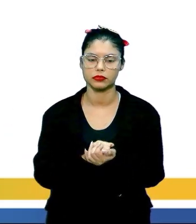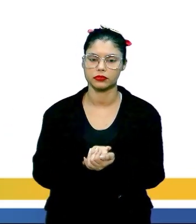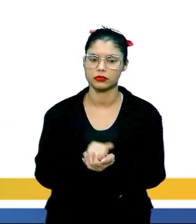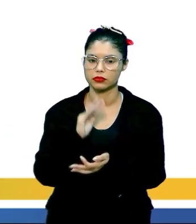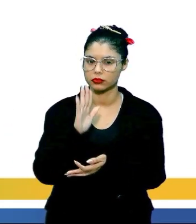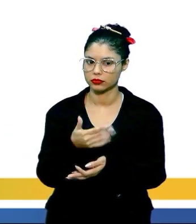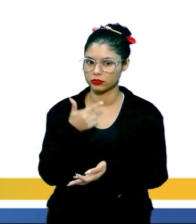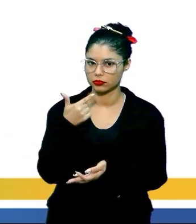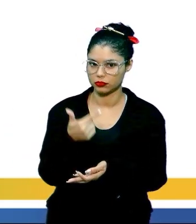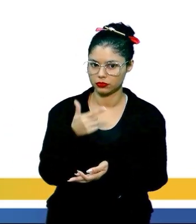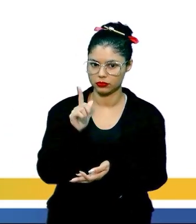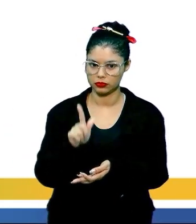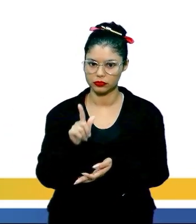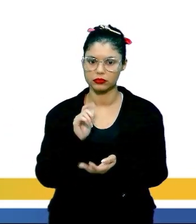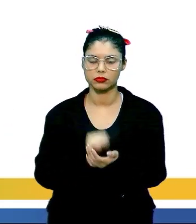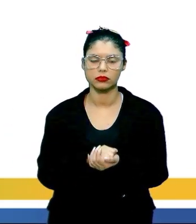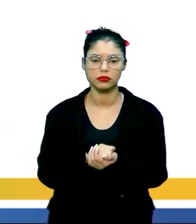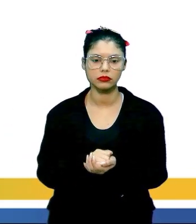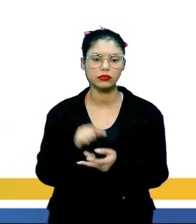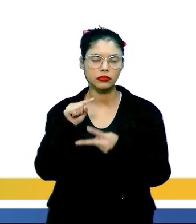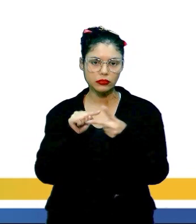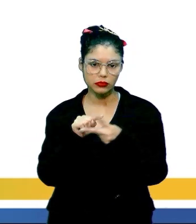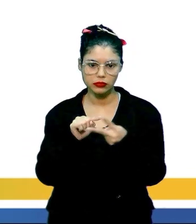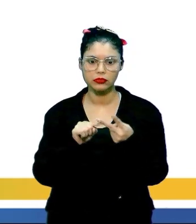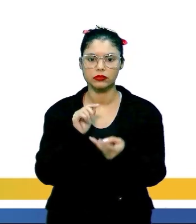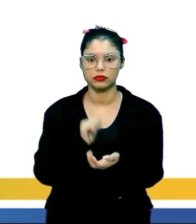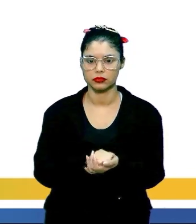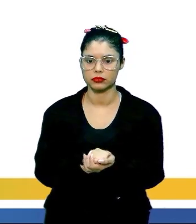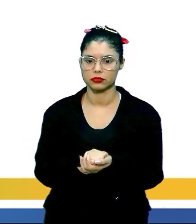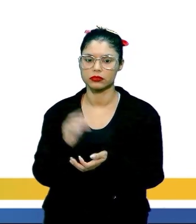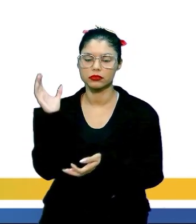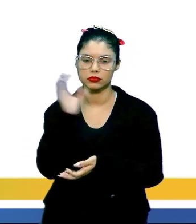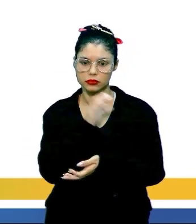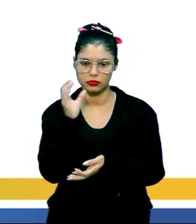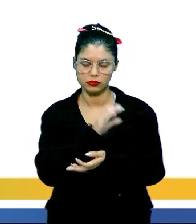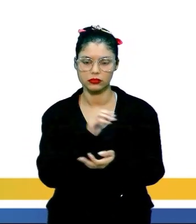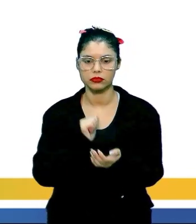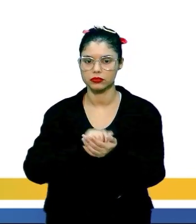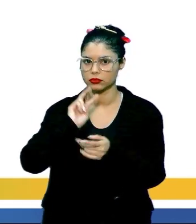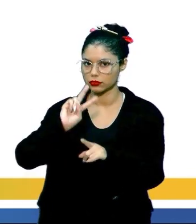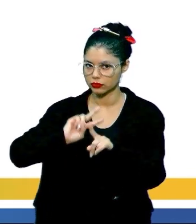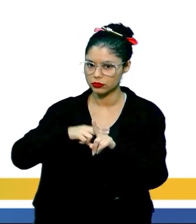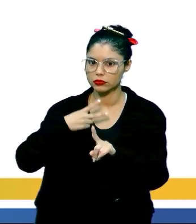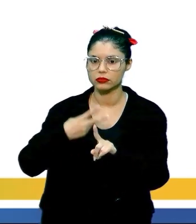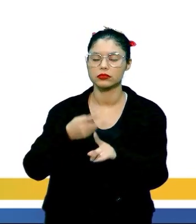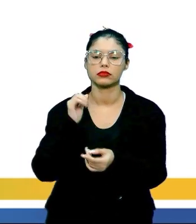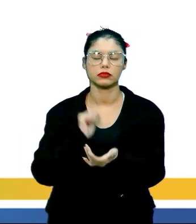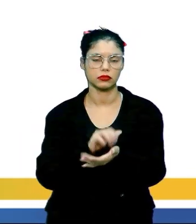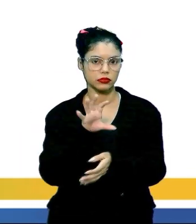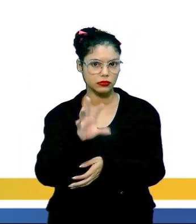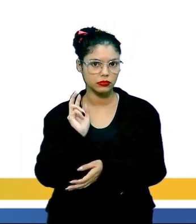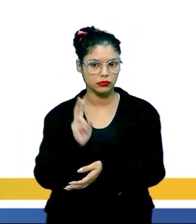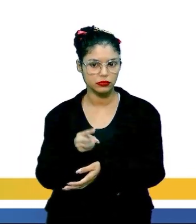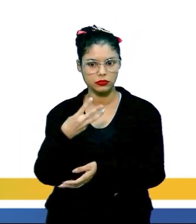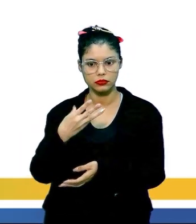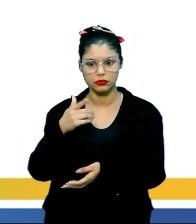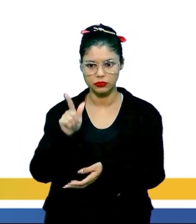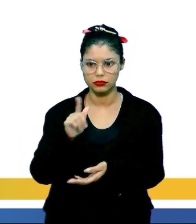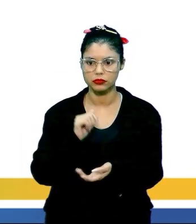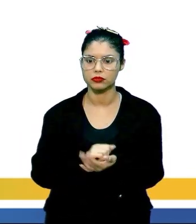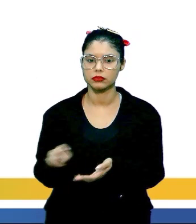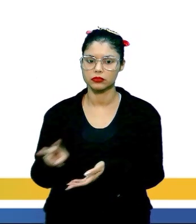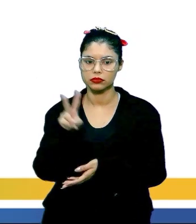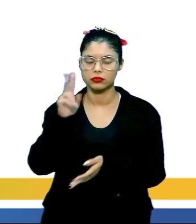quadrado. Já em 2G, que é duas gravidades, essa aceleração duplica. Da mesma forma, em 3G, o